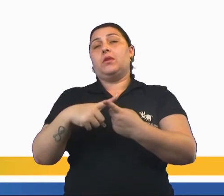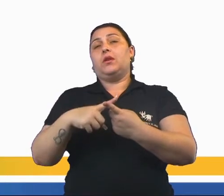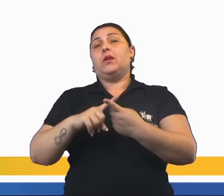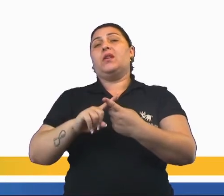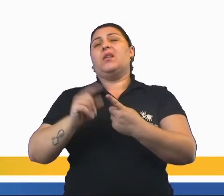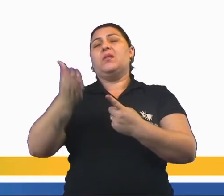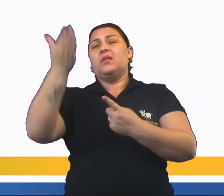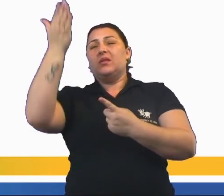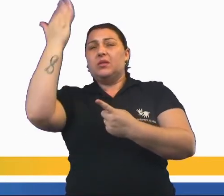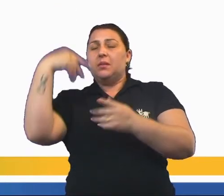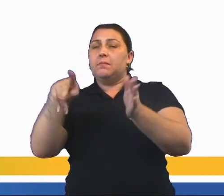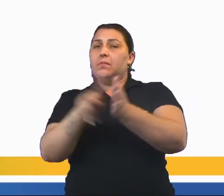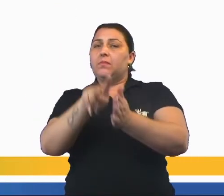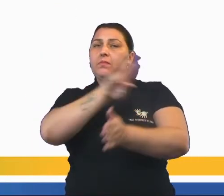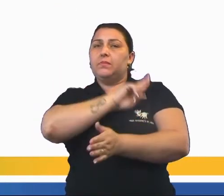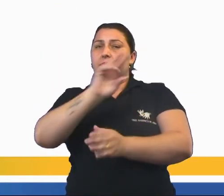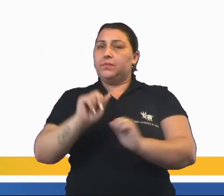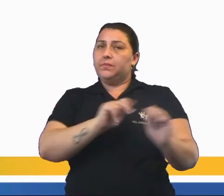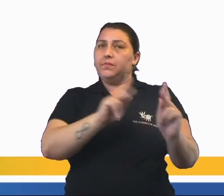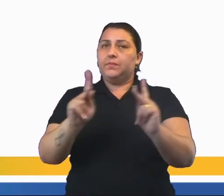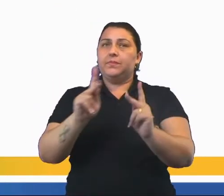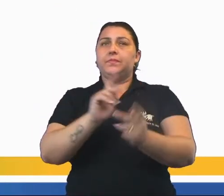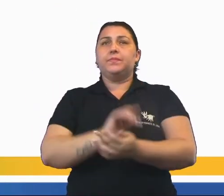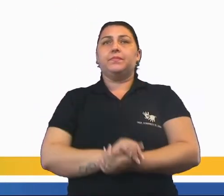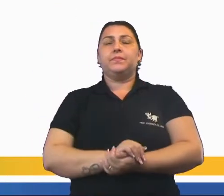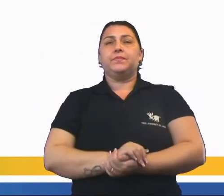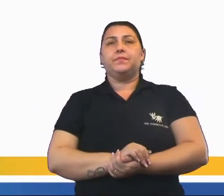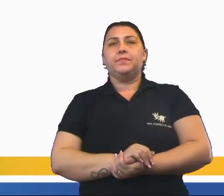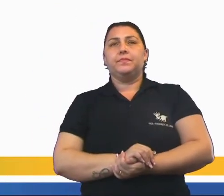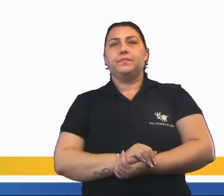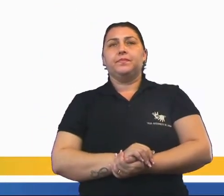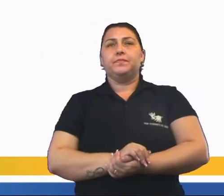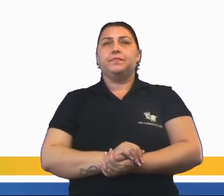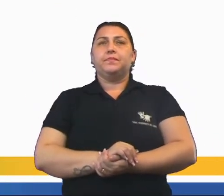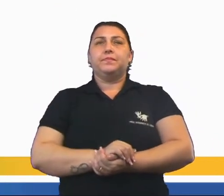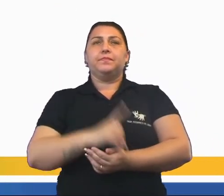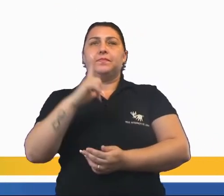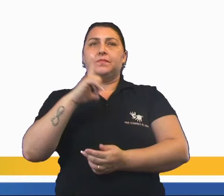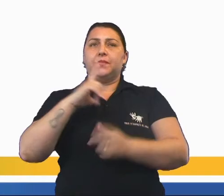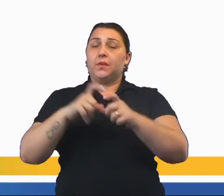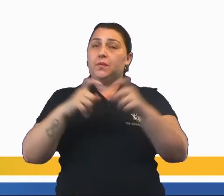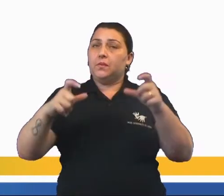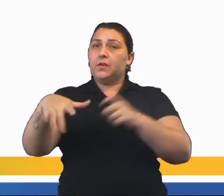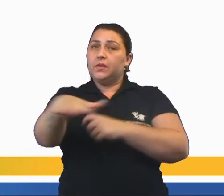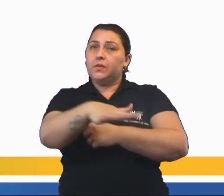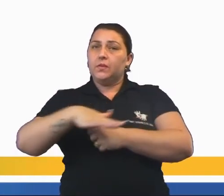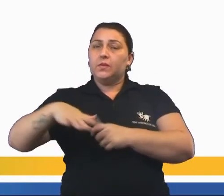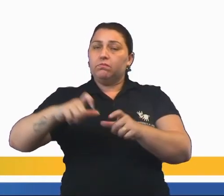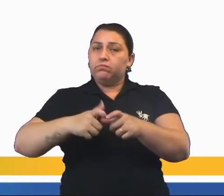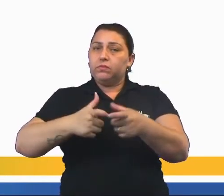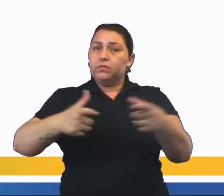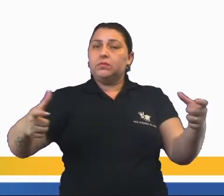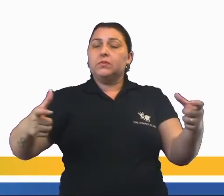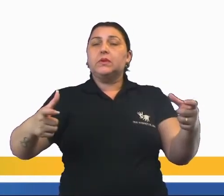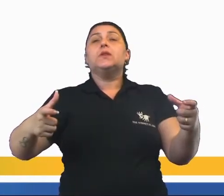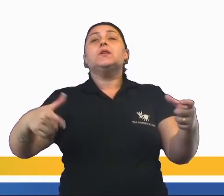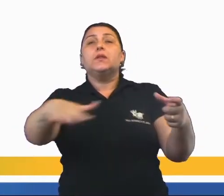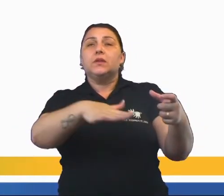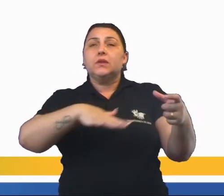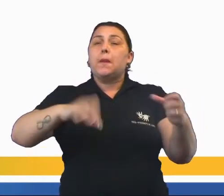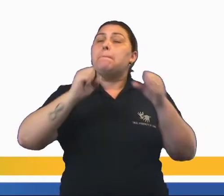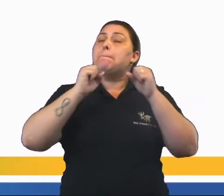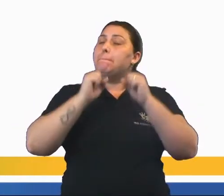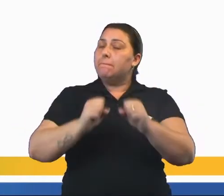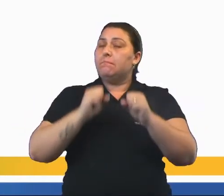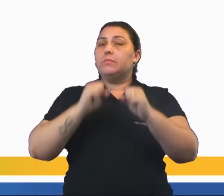dos adeptos daquela religião, ok? A questão ética possui amplitude social abrangente. Toda a sociedade